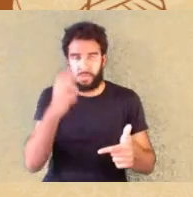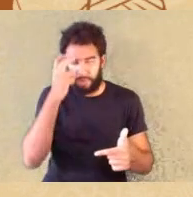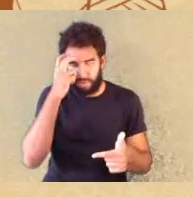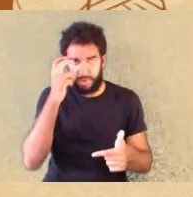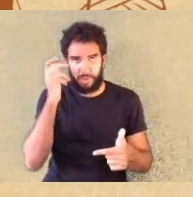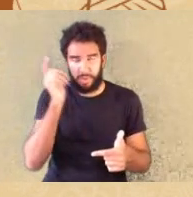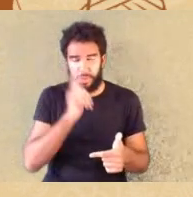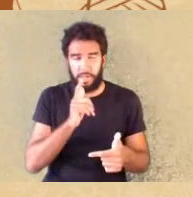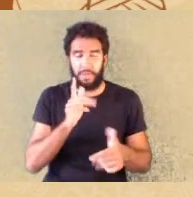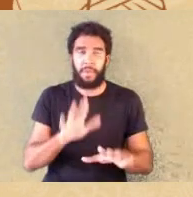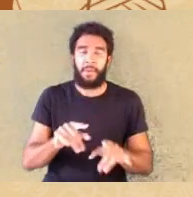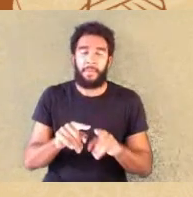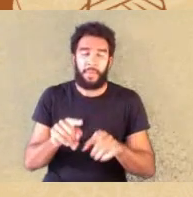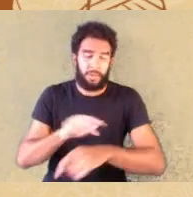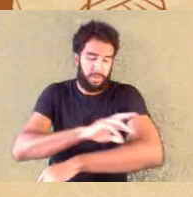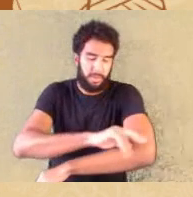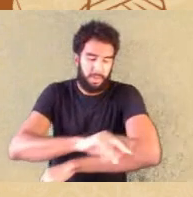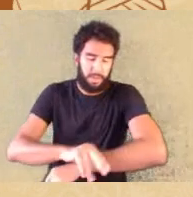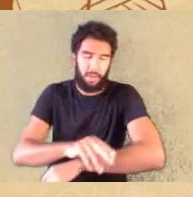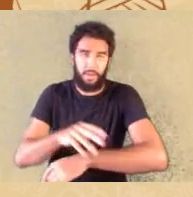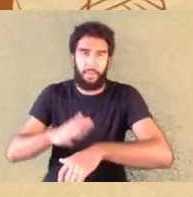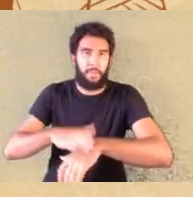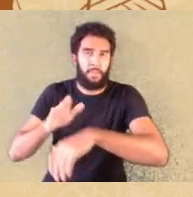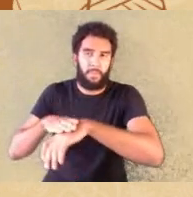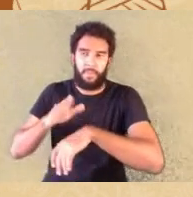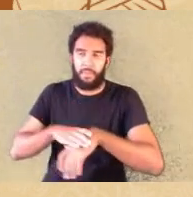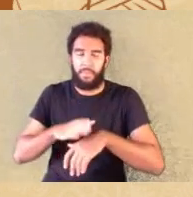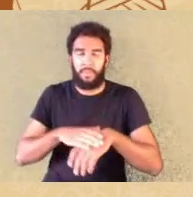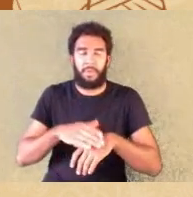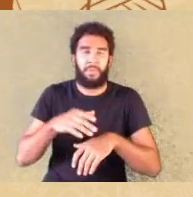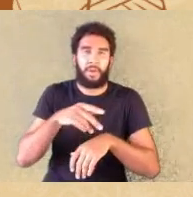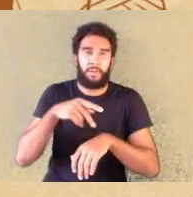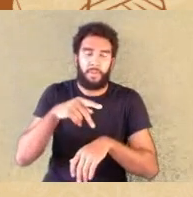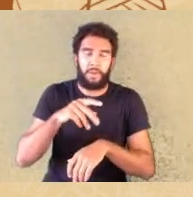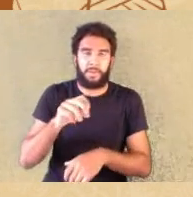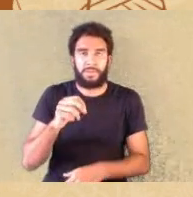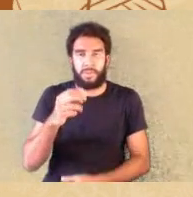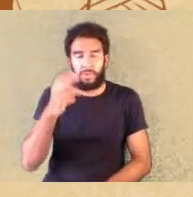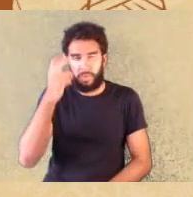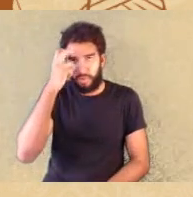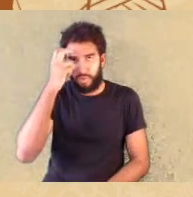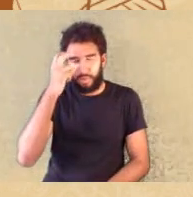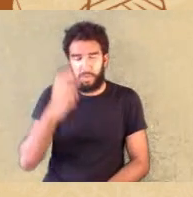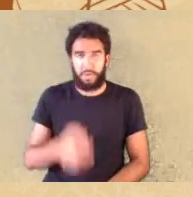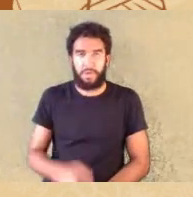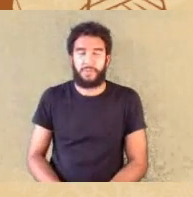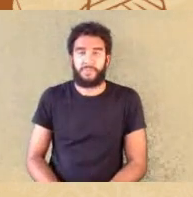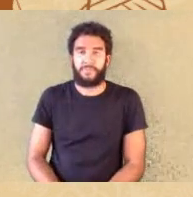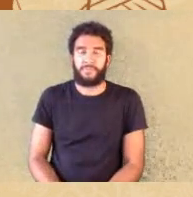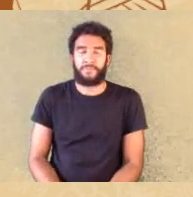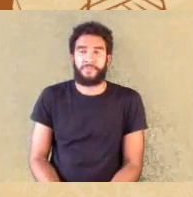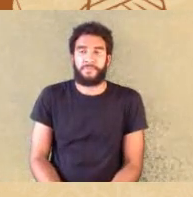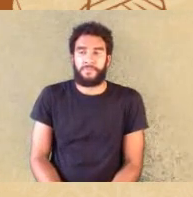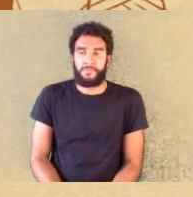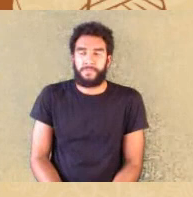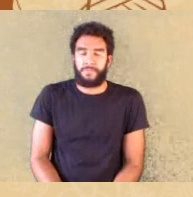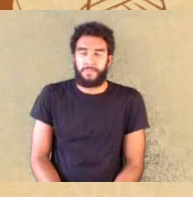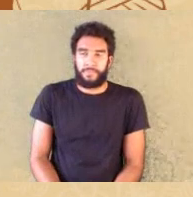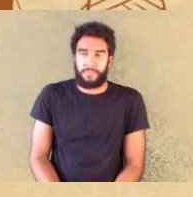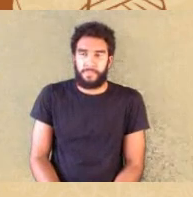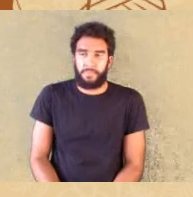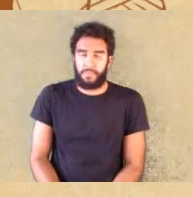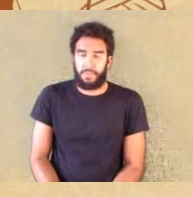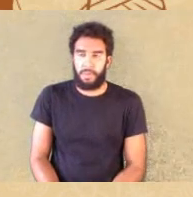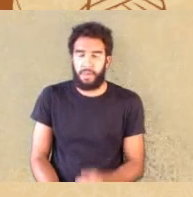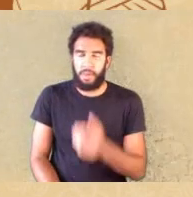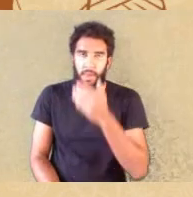que são próprias de cada país, de cada cultura, ainda tem um desafio. Tá? Vocês vão ver isso na pesquisa.